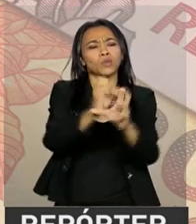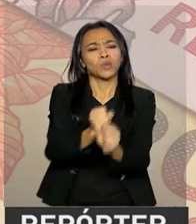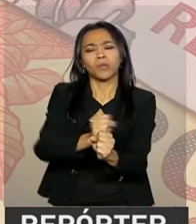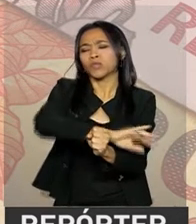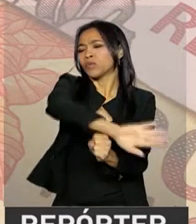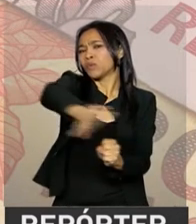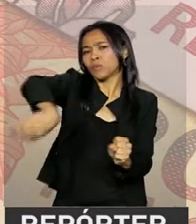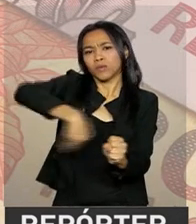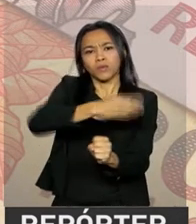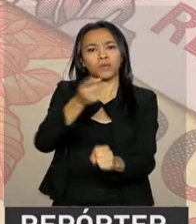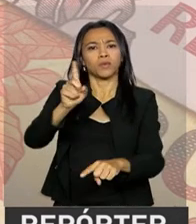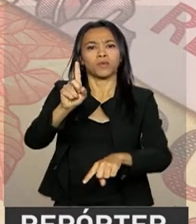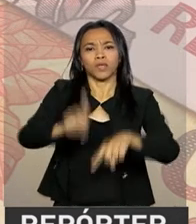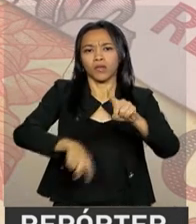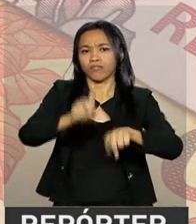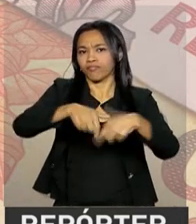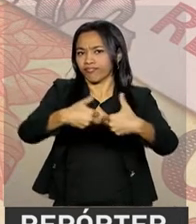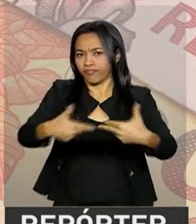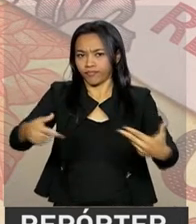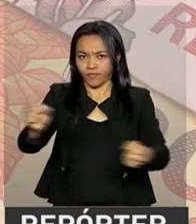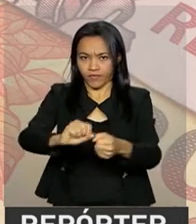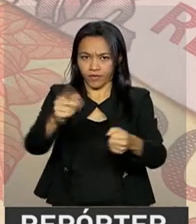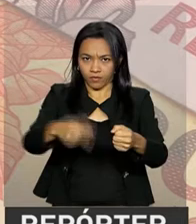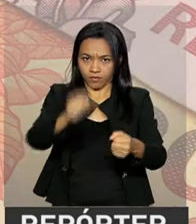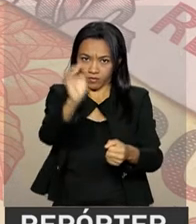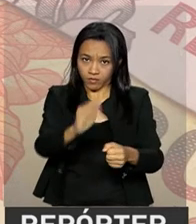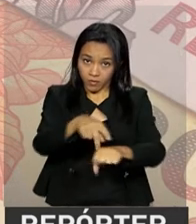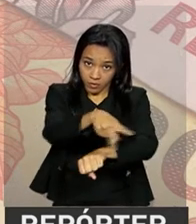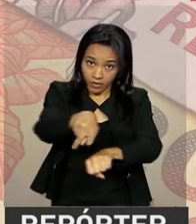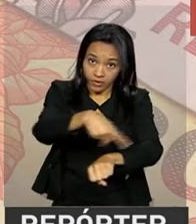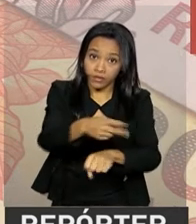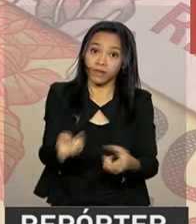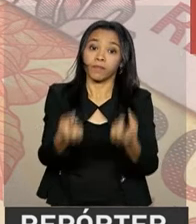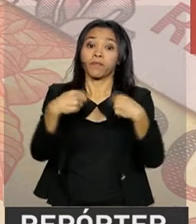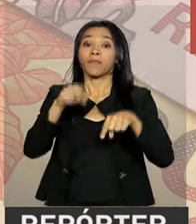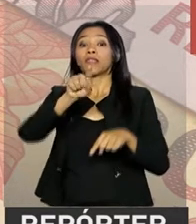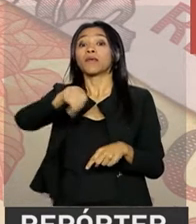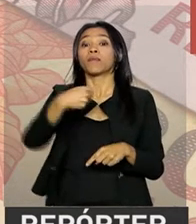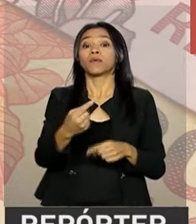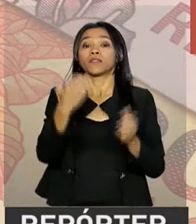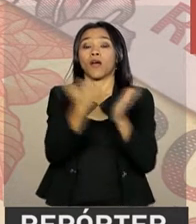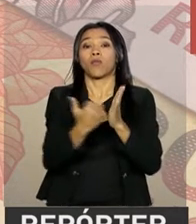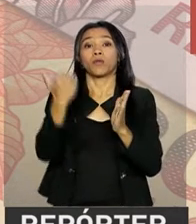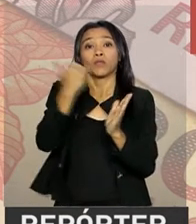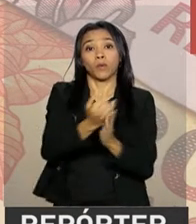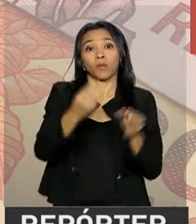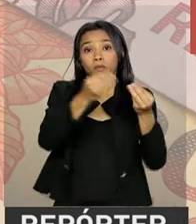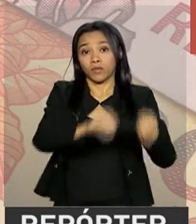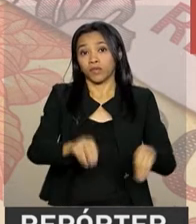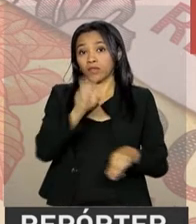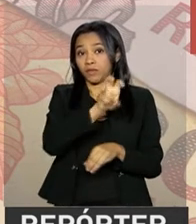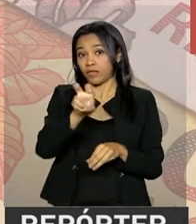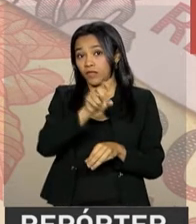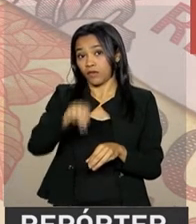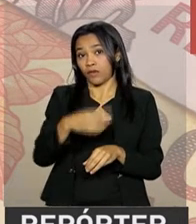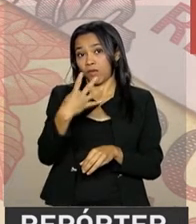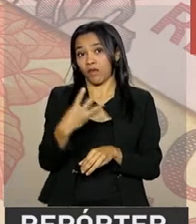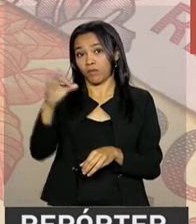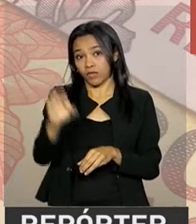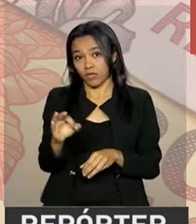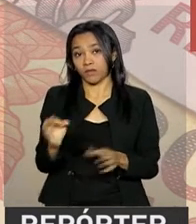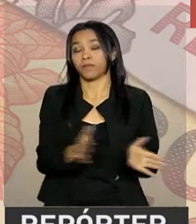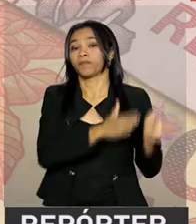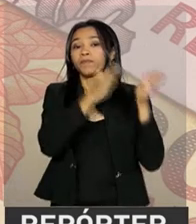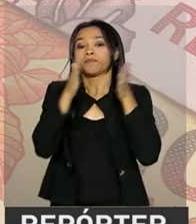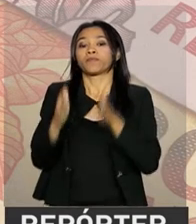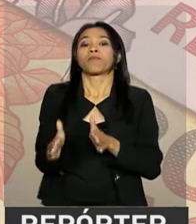no ano comparado a 2015 o déficit aumentou 55,4 por cento já em relação a